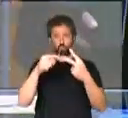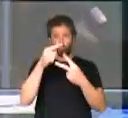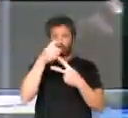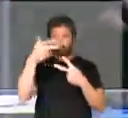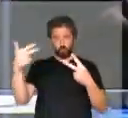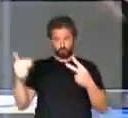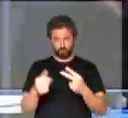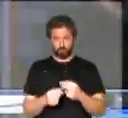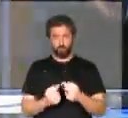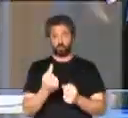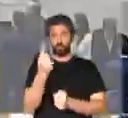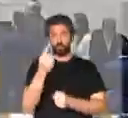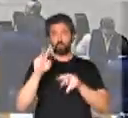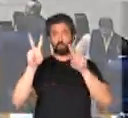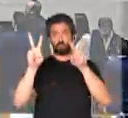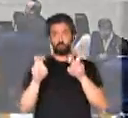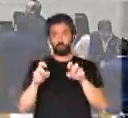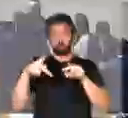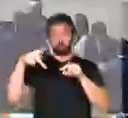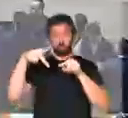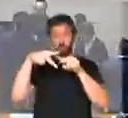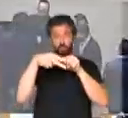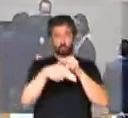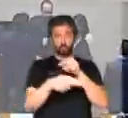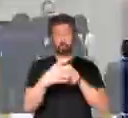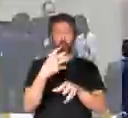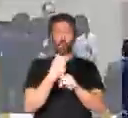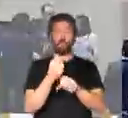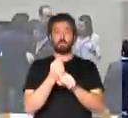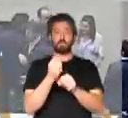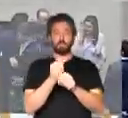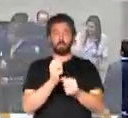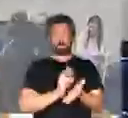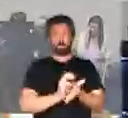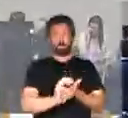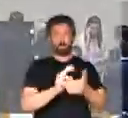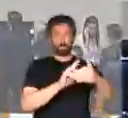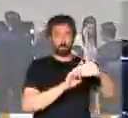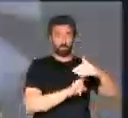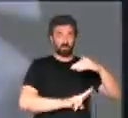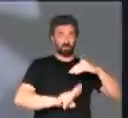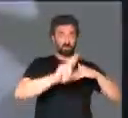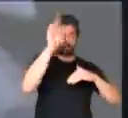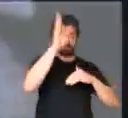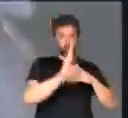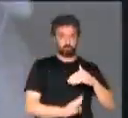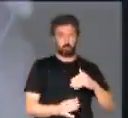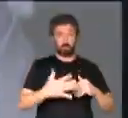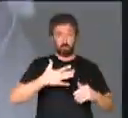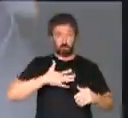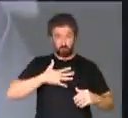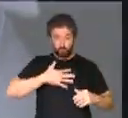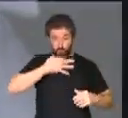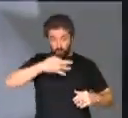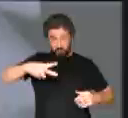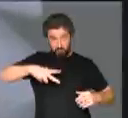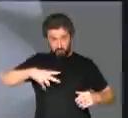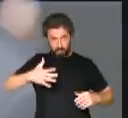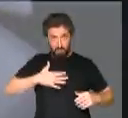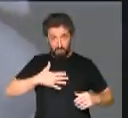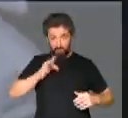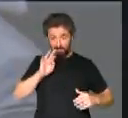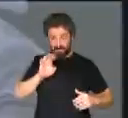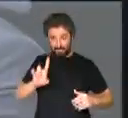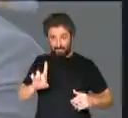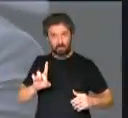A primeira, que diz respeito ao corte de investimentos nas universidades brasileiras. Eu, pessoalmente,